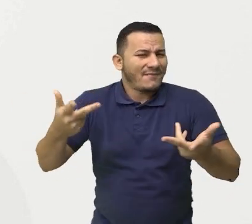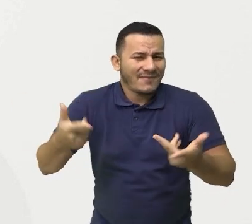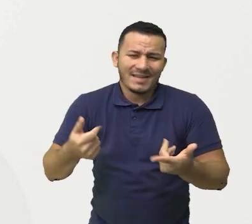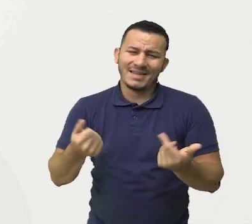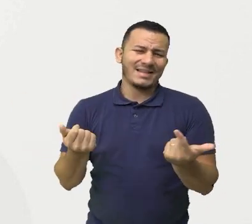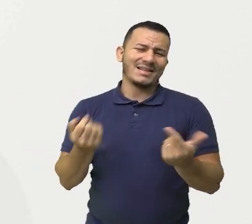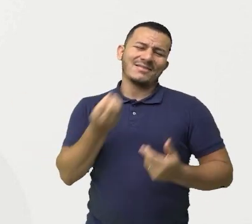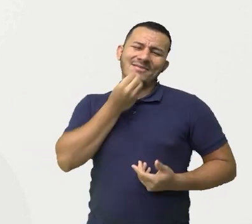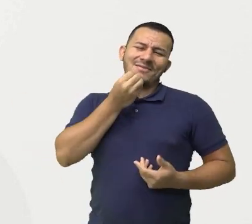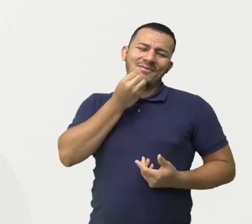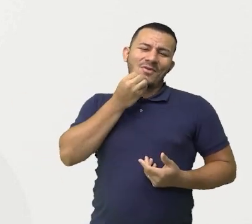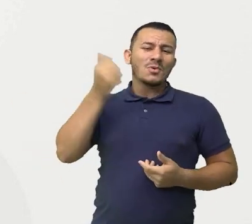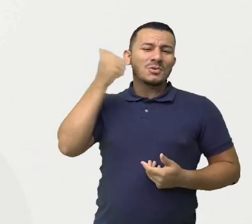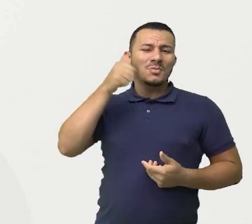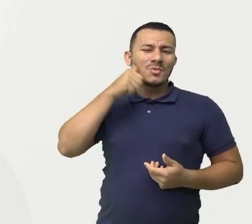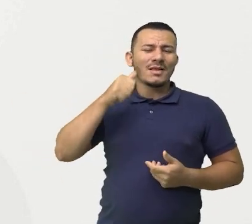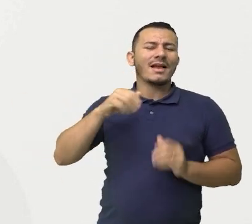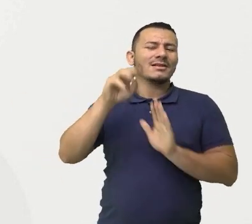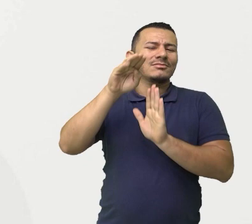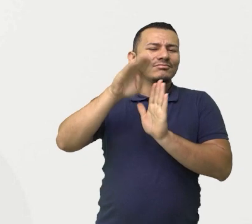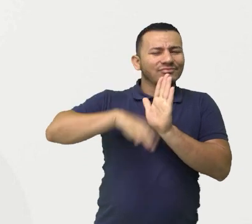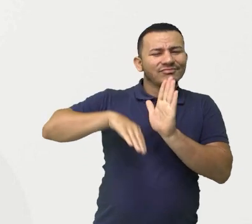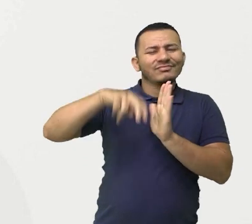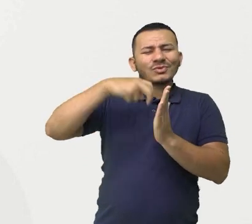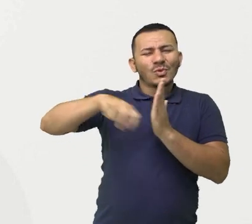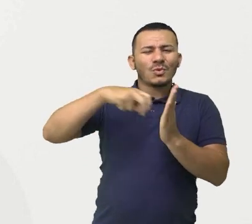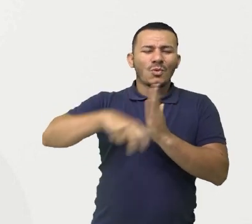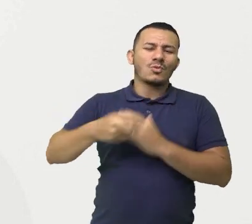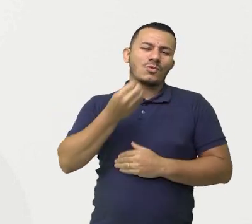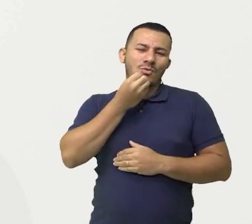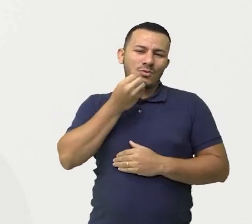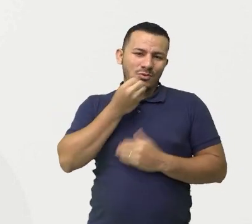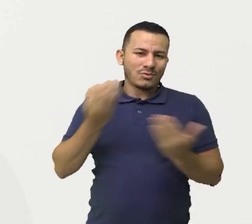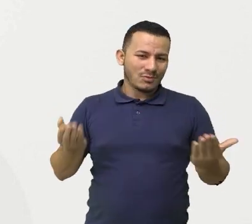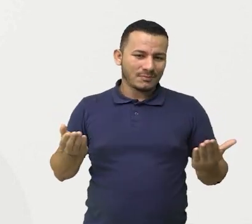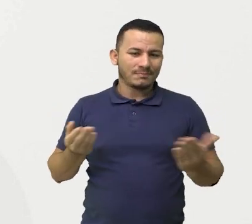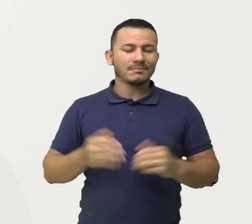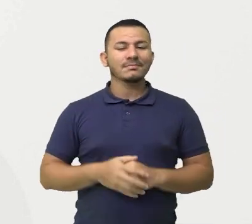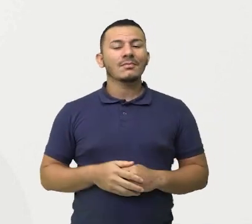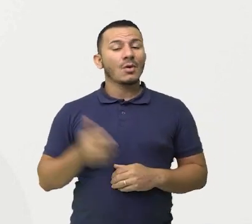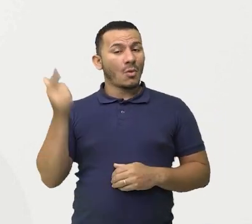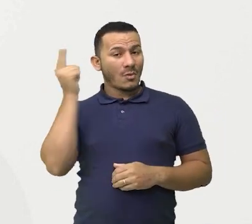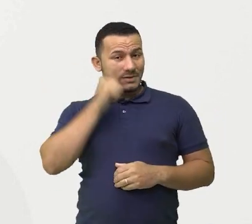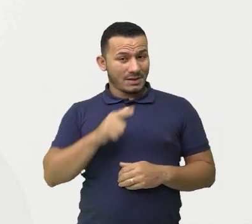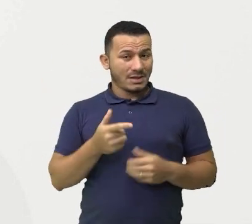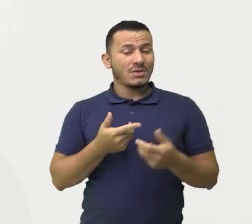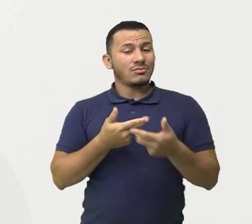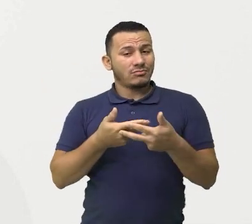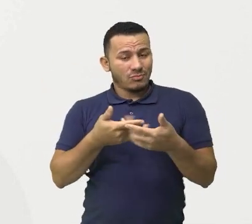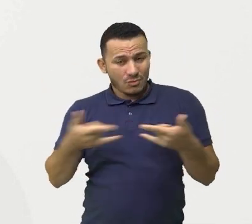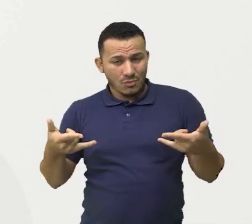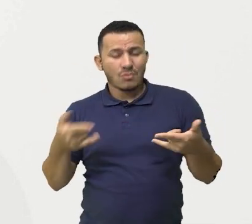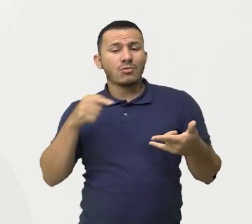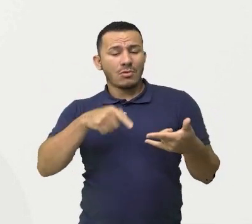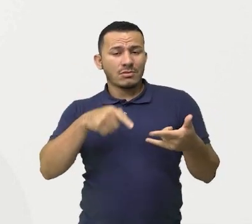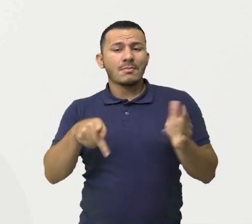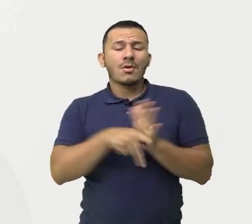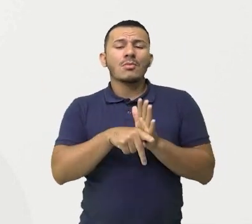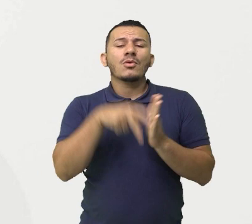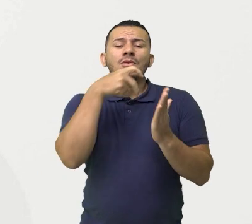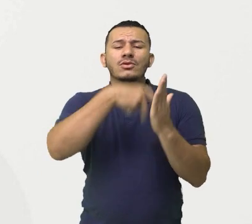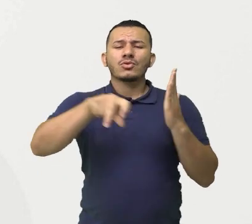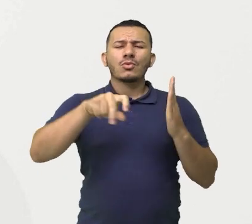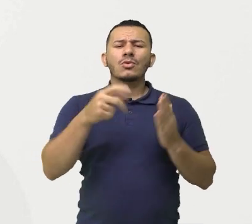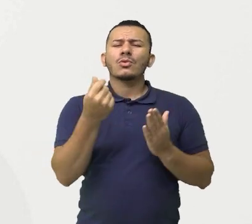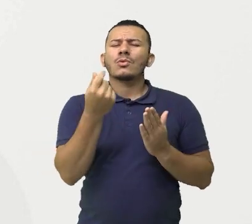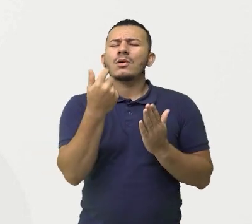de toda menina quando vai comprar uma calça, né? Um cupom de desconto. De quanto é o desconto?